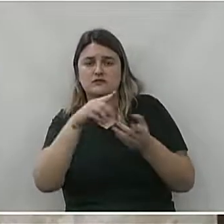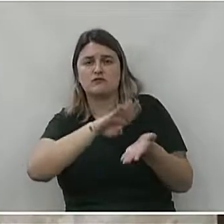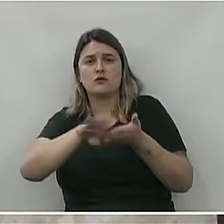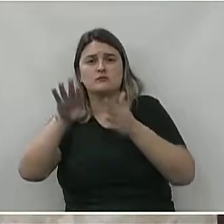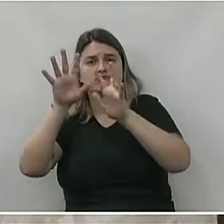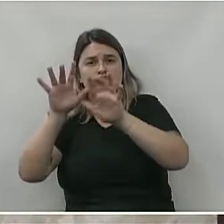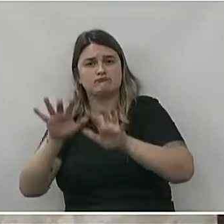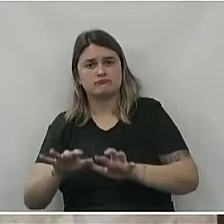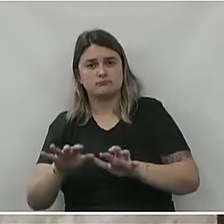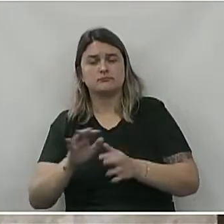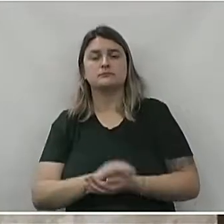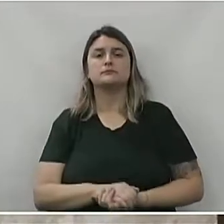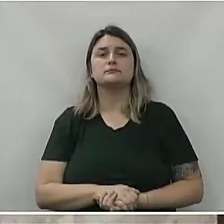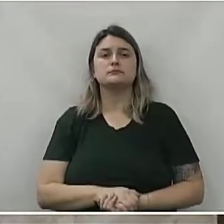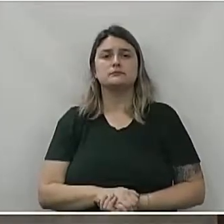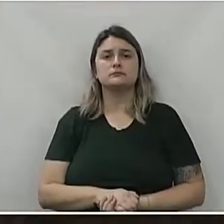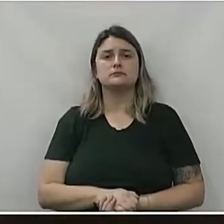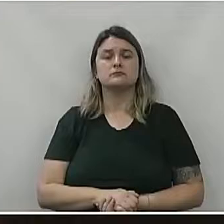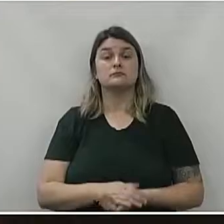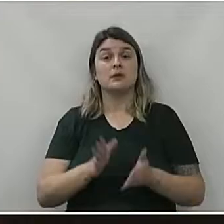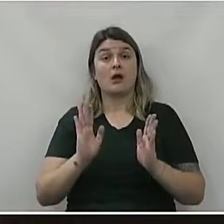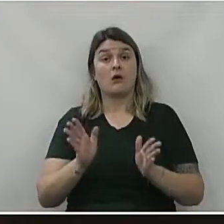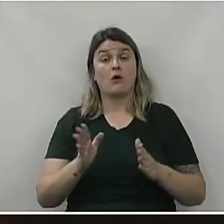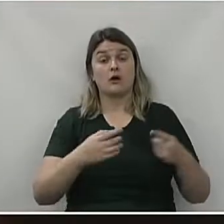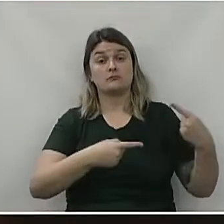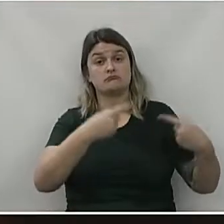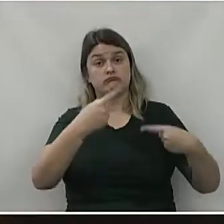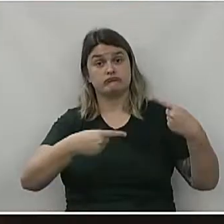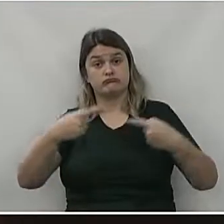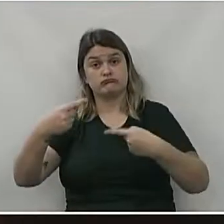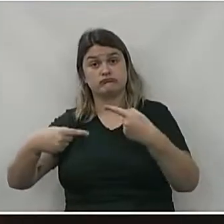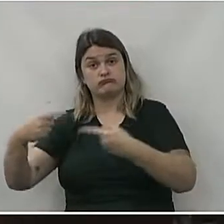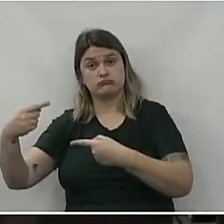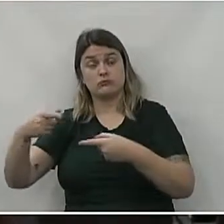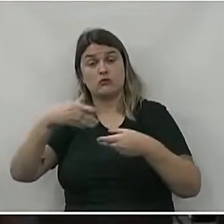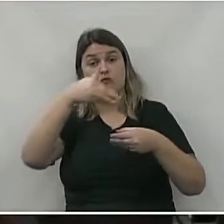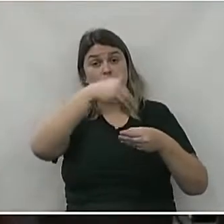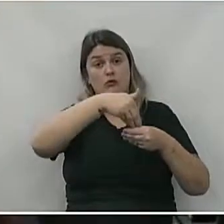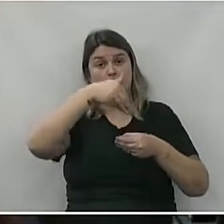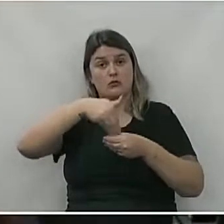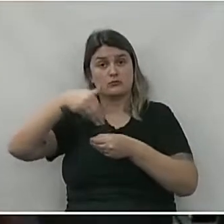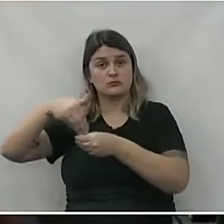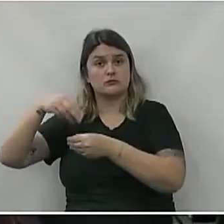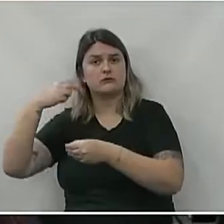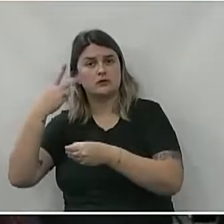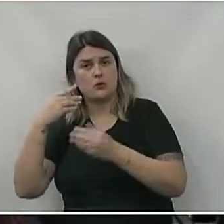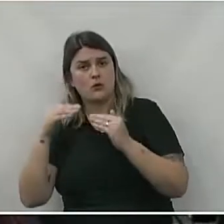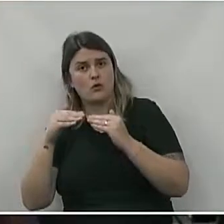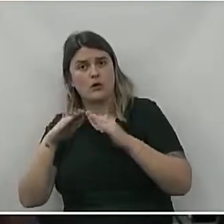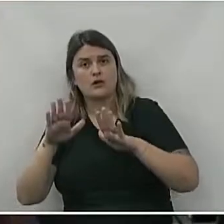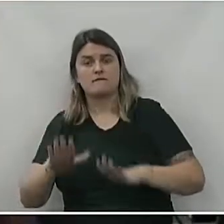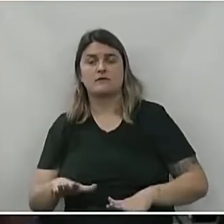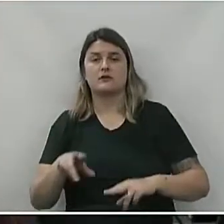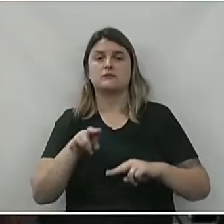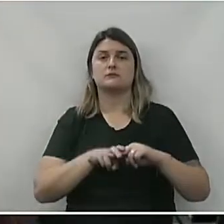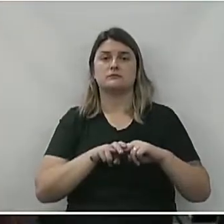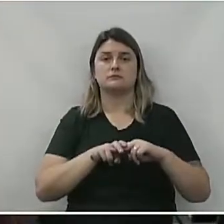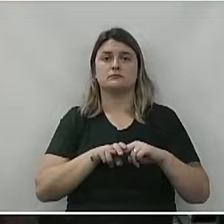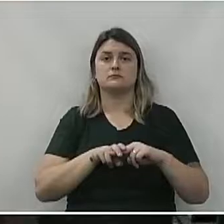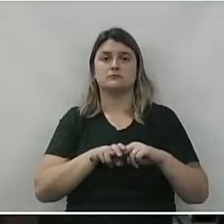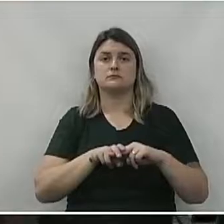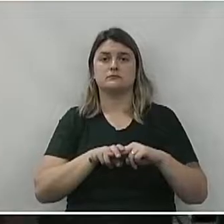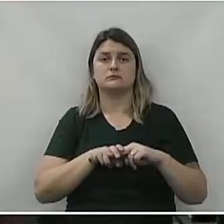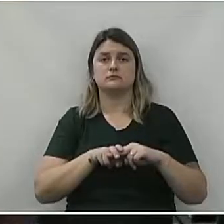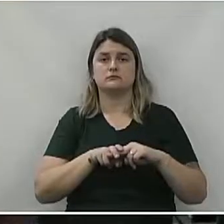da redação final. É o parecer. Em discussão? Em votação. Senhores vereadores que aprovam, permaneçam como